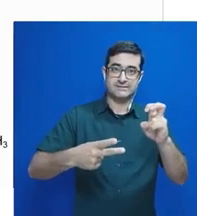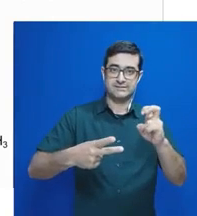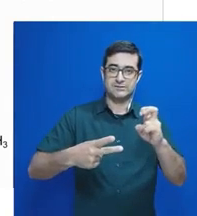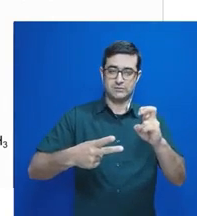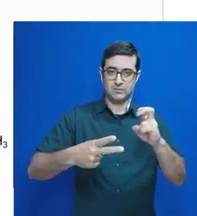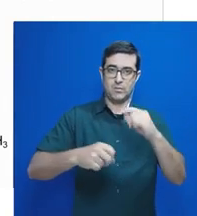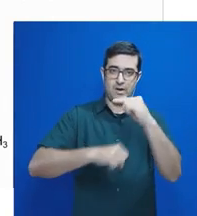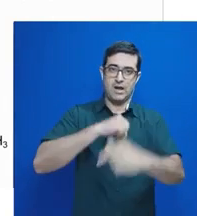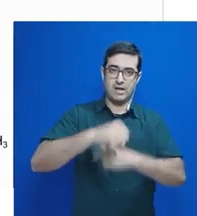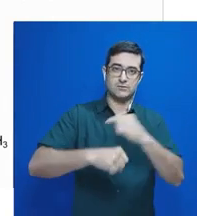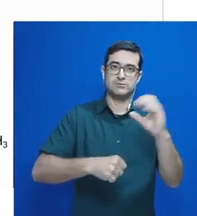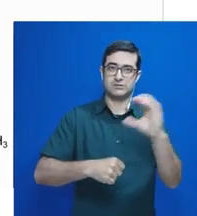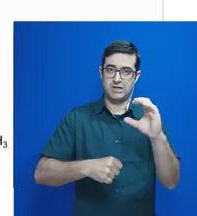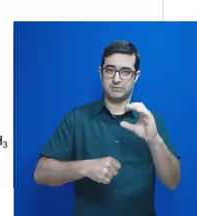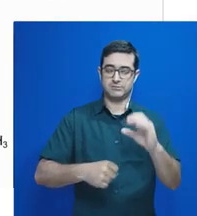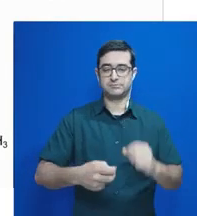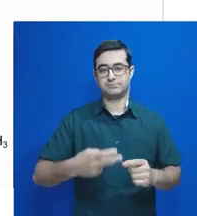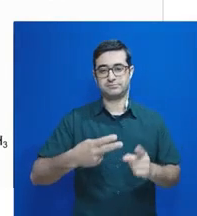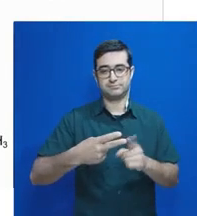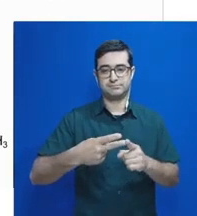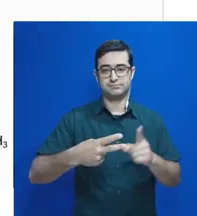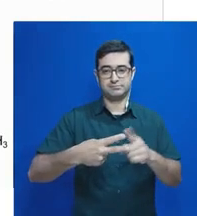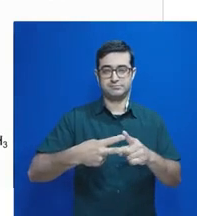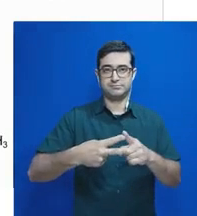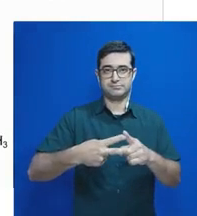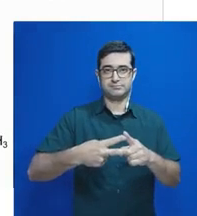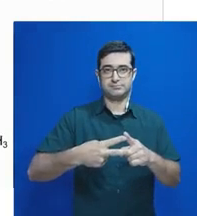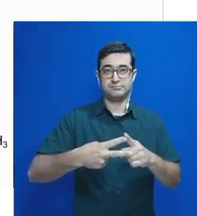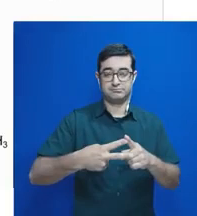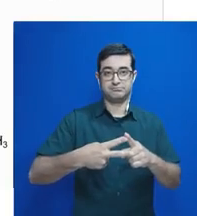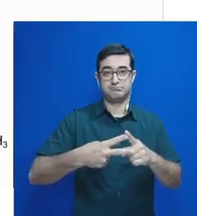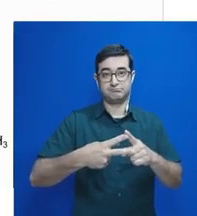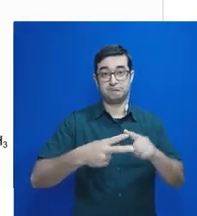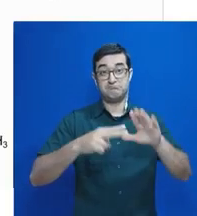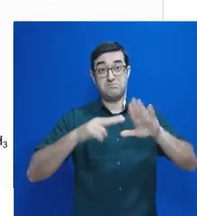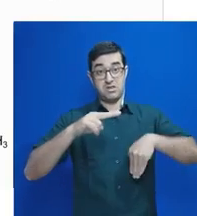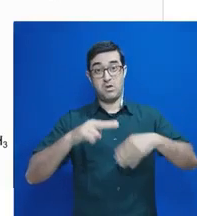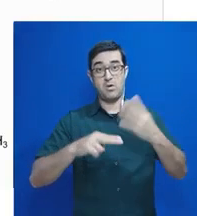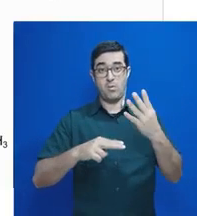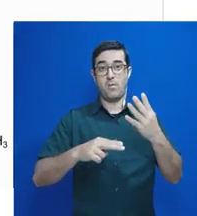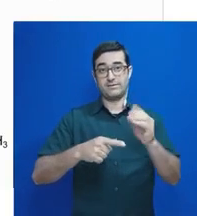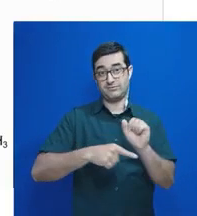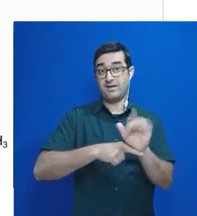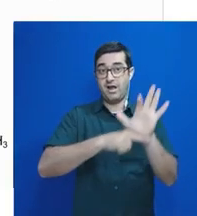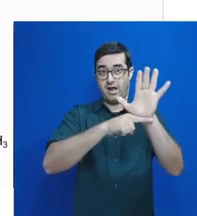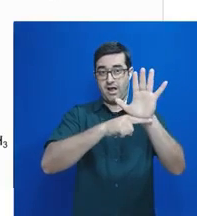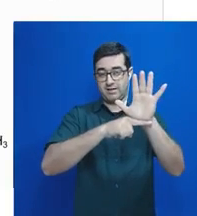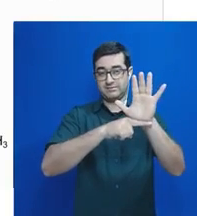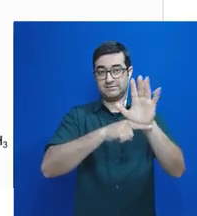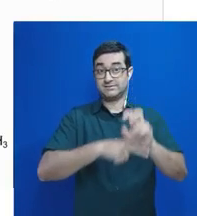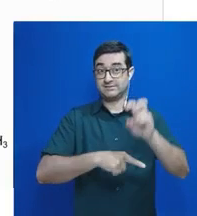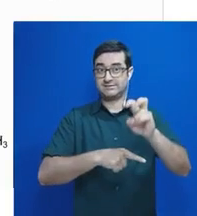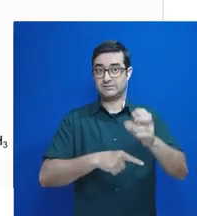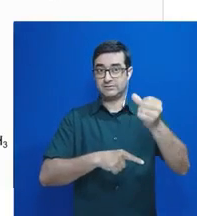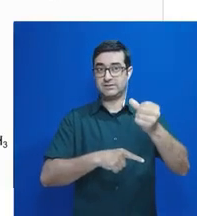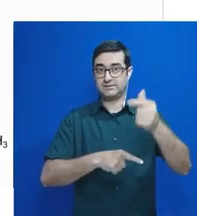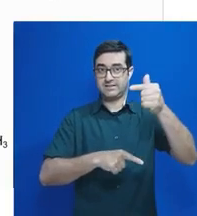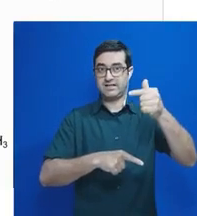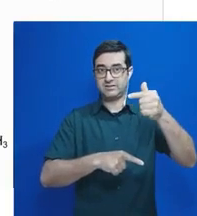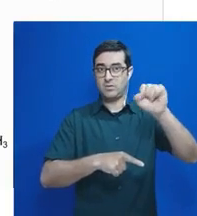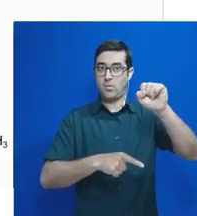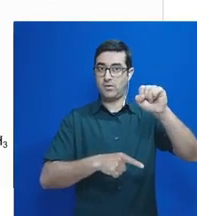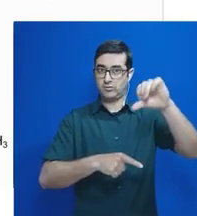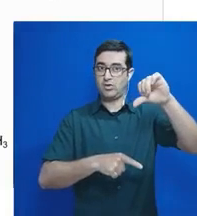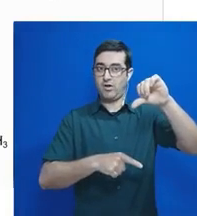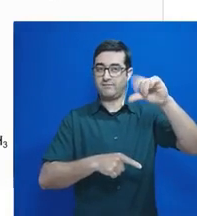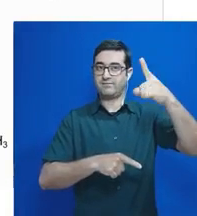Exatamente aqui. Menores do que 4, ou seja, 1, 2, 3 e 4, gás. 5, 6, 7, 8,